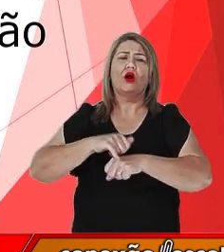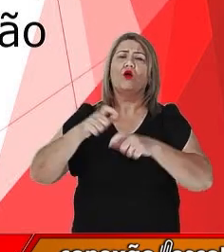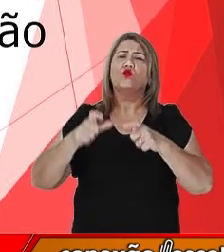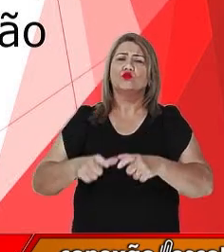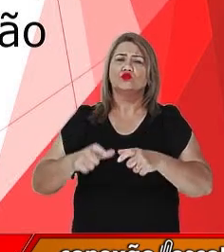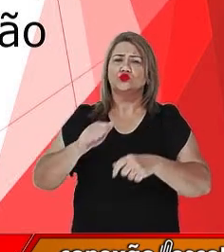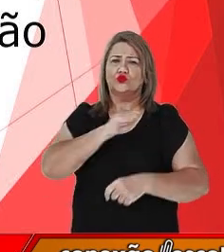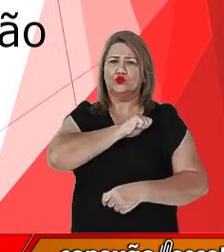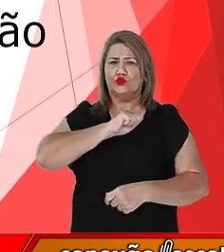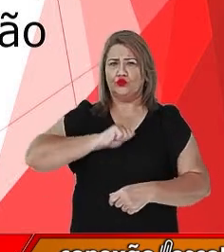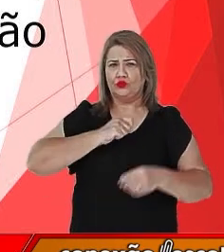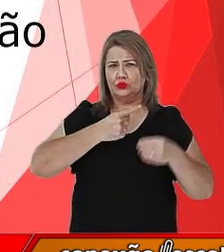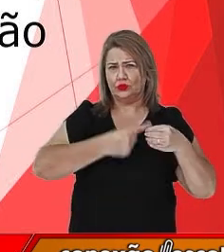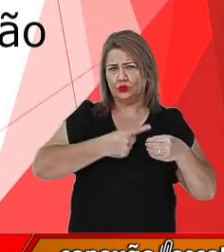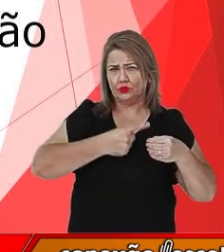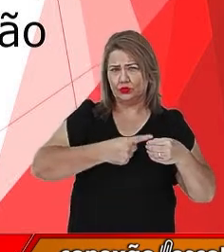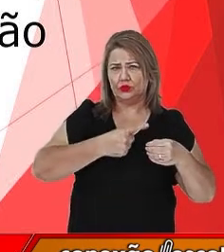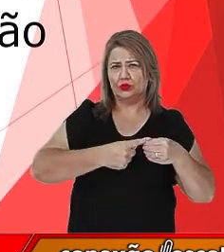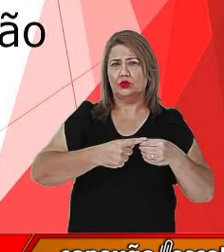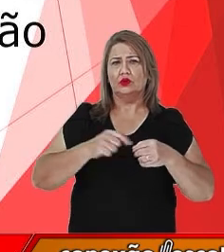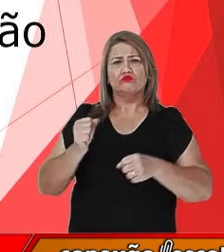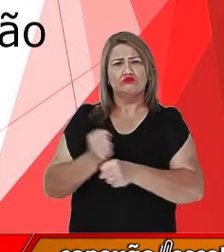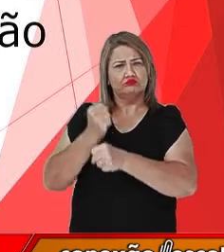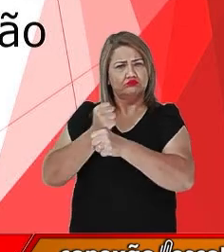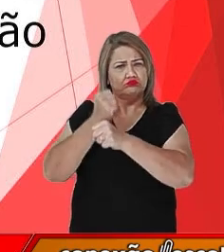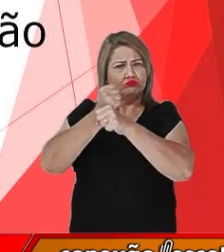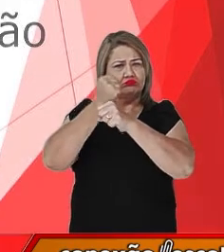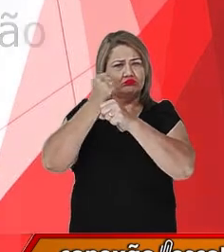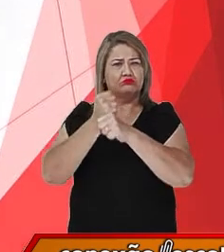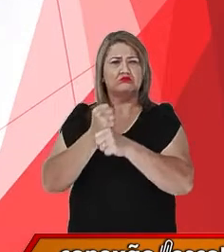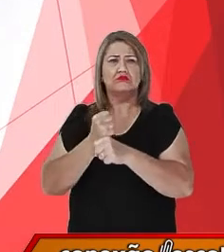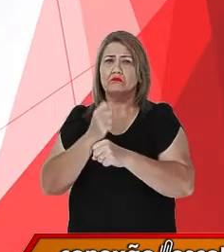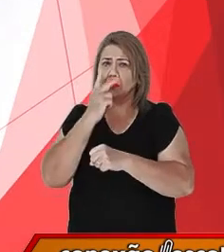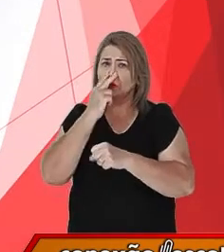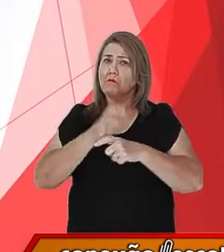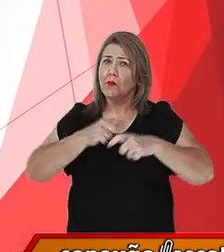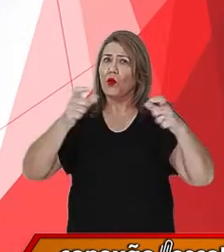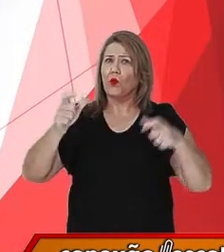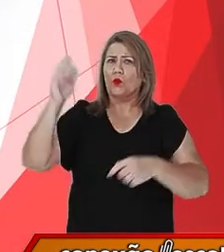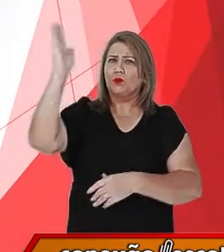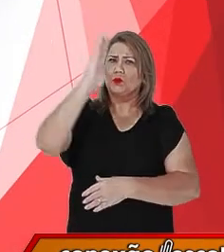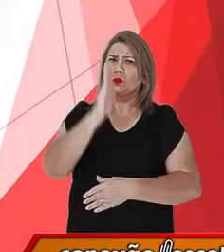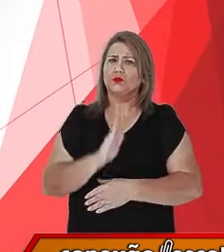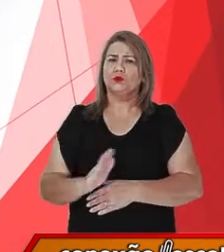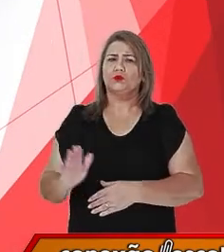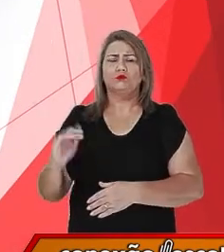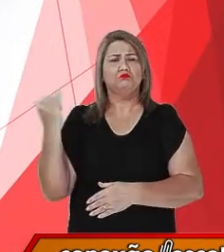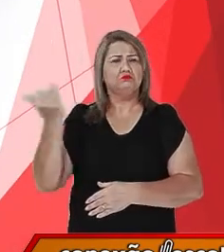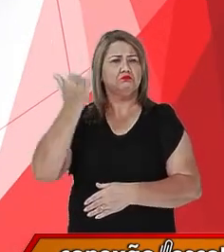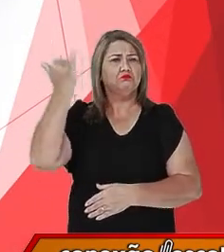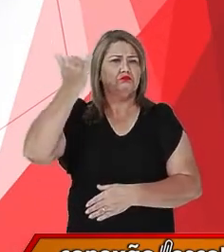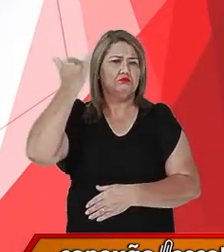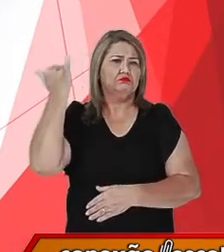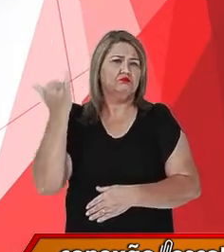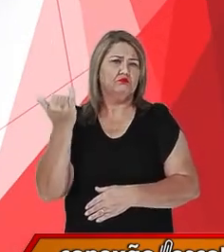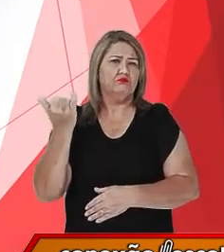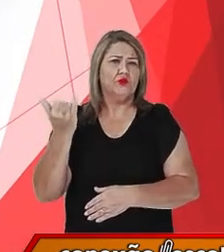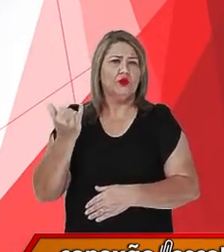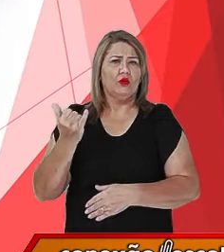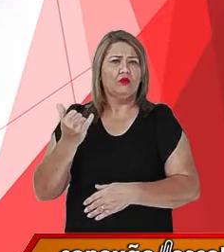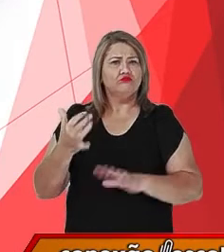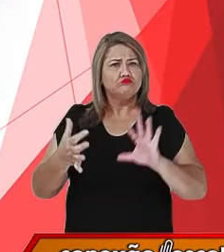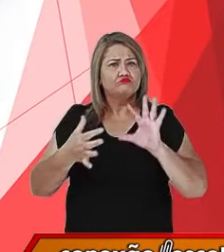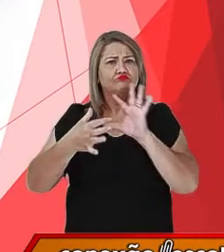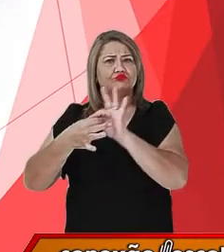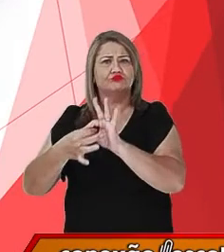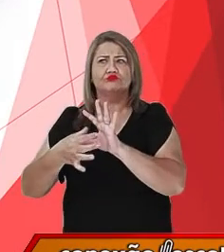em Anápolis. Esse aeroporto de cargas está previsto para ser um dos maiores do nosso país e vai ser importantíssimo não só para a